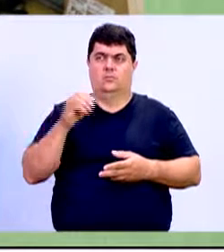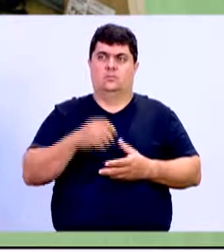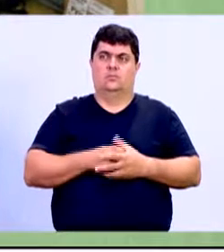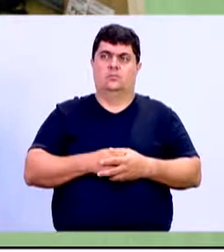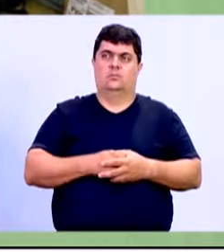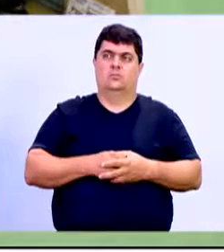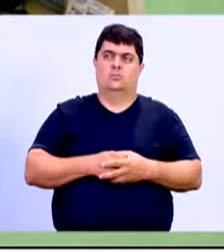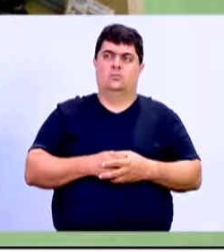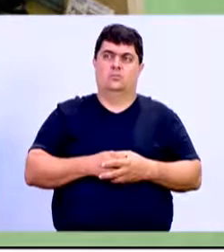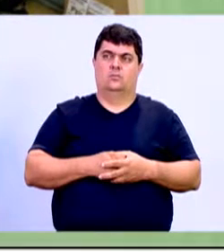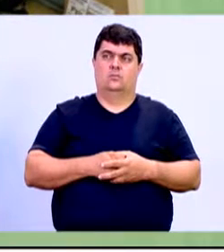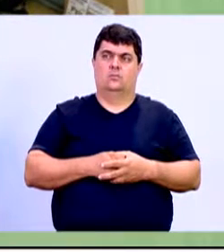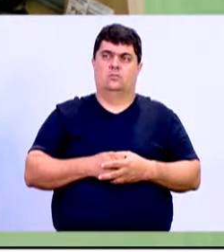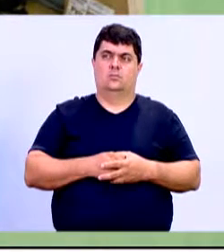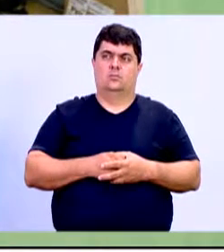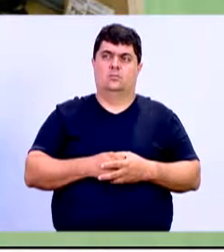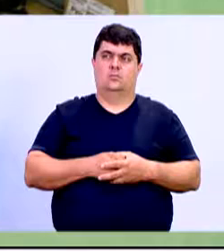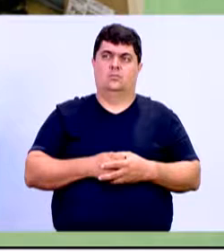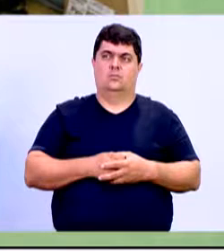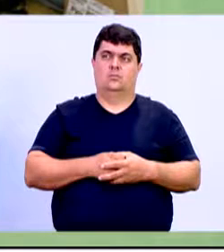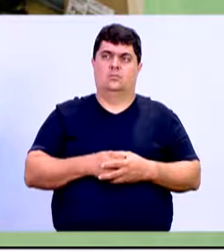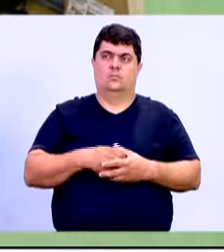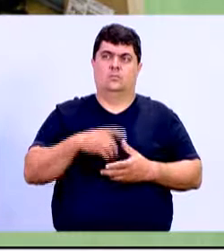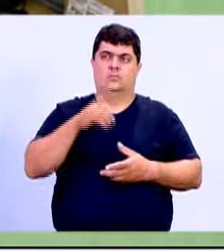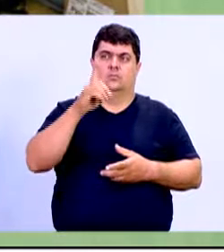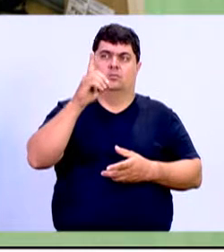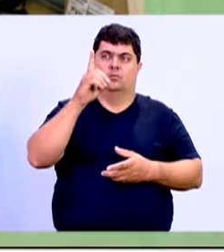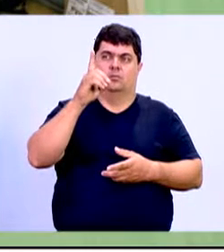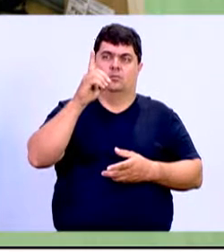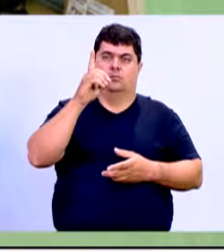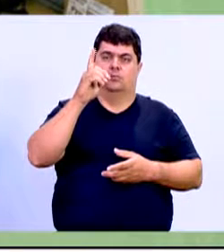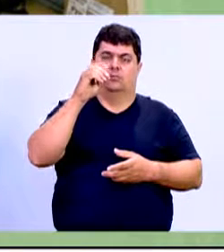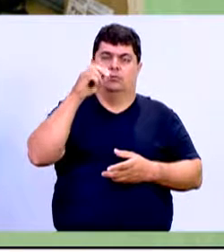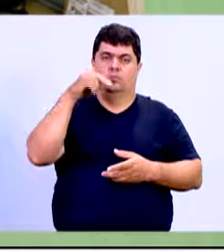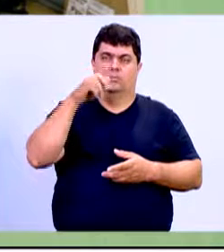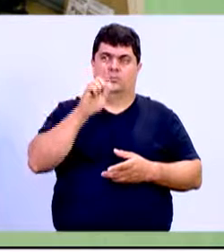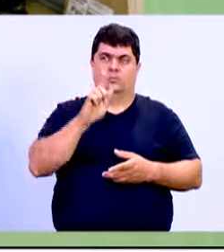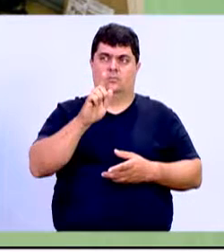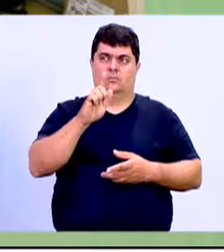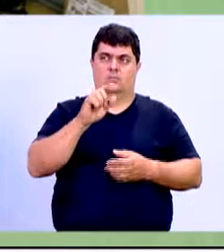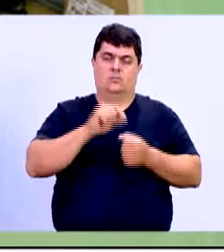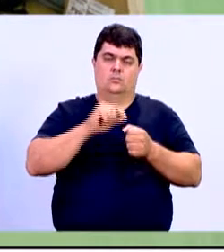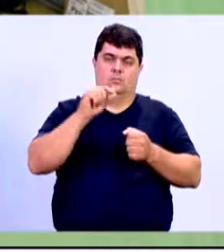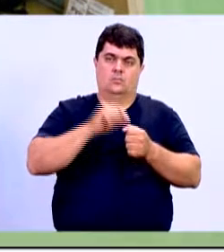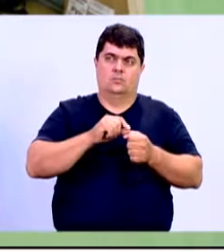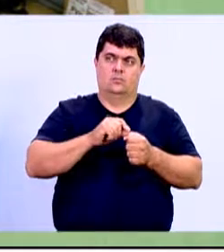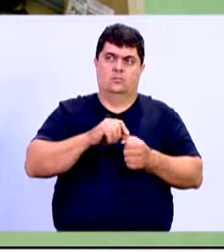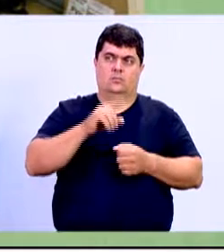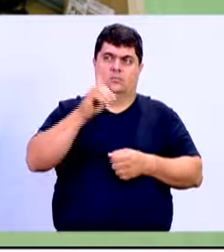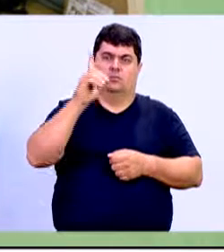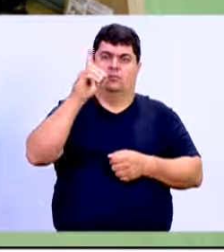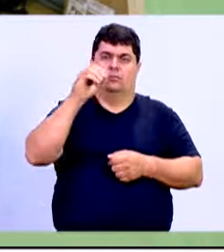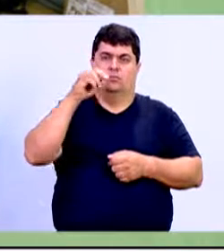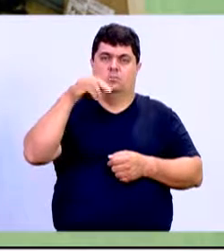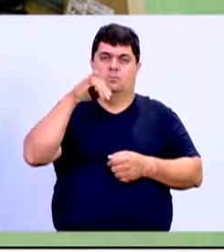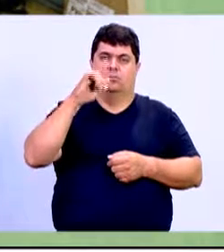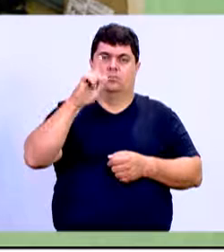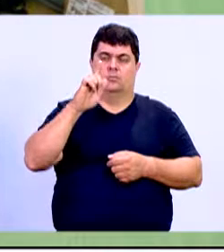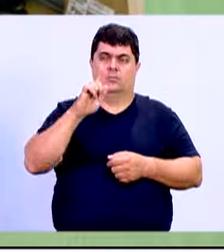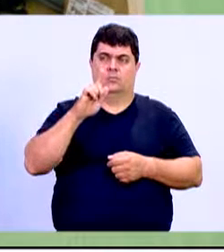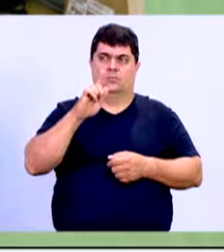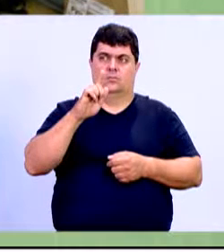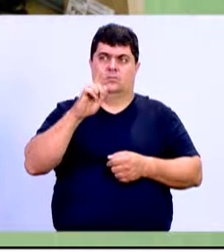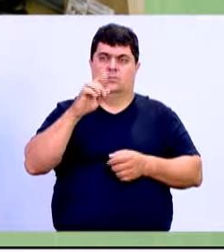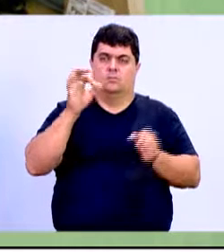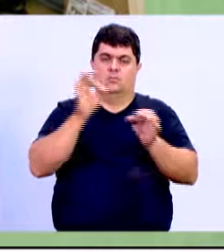a fazer. Nós temos o doing, que seria o fazendo, e o done, que seria